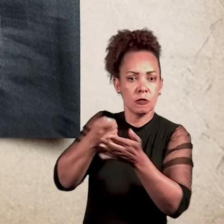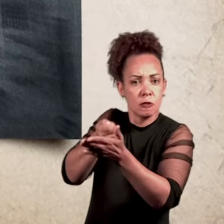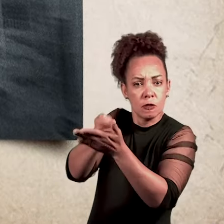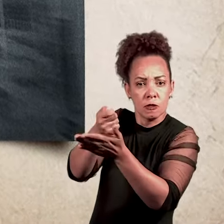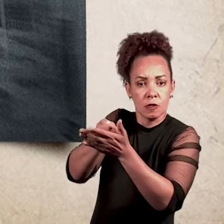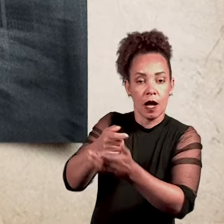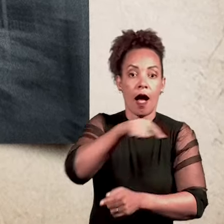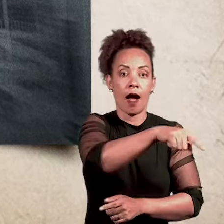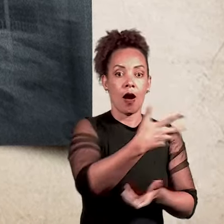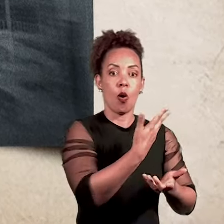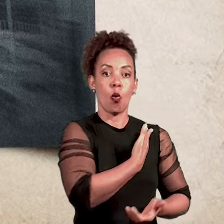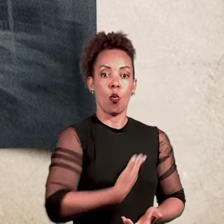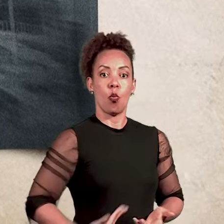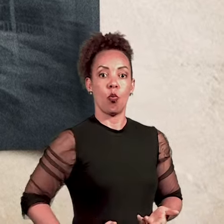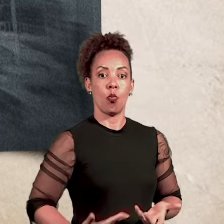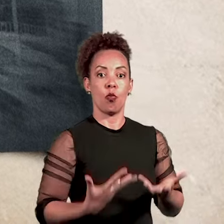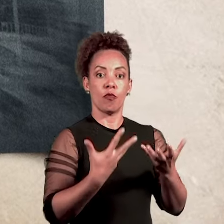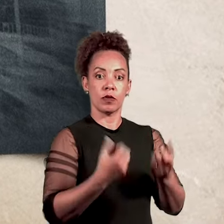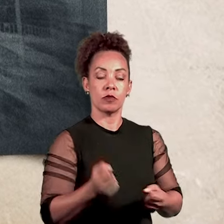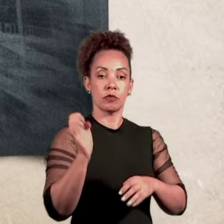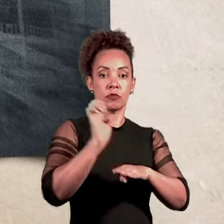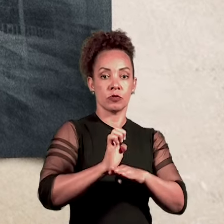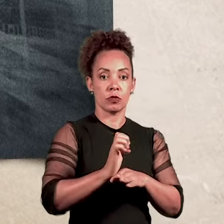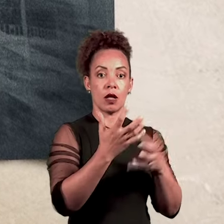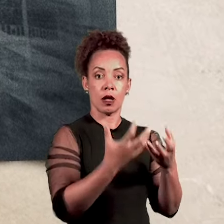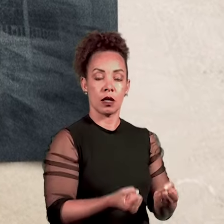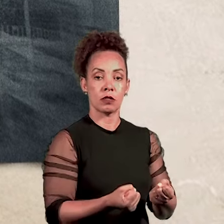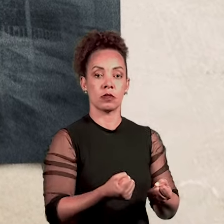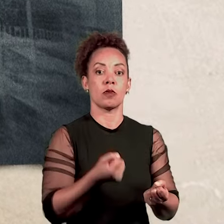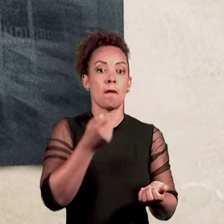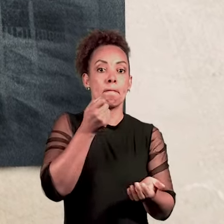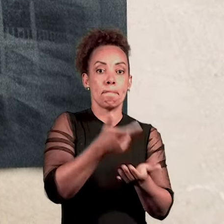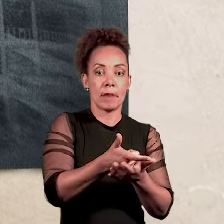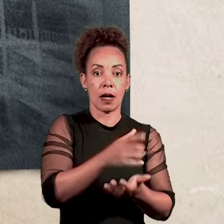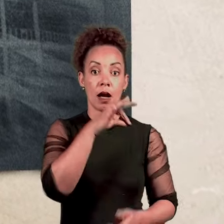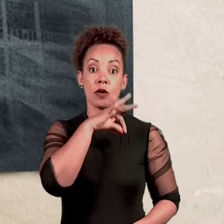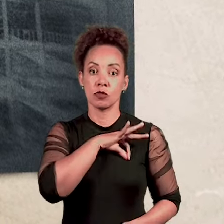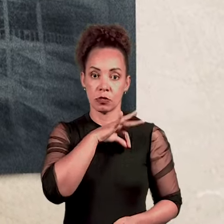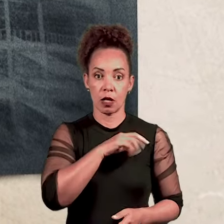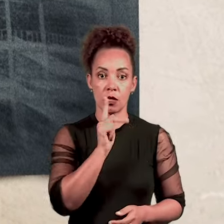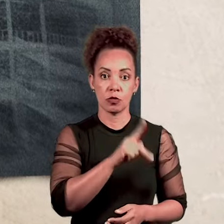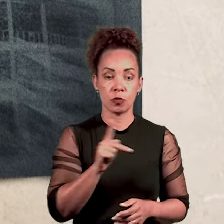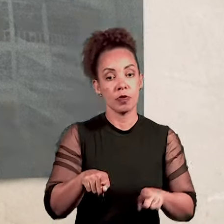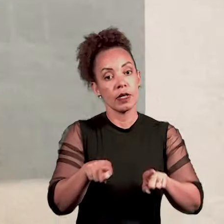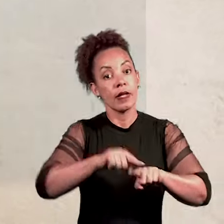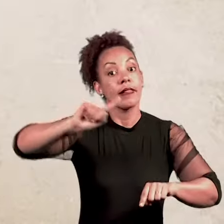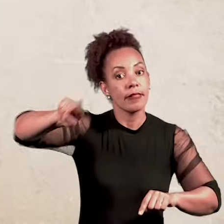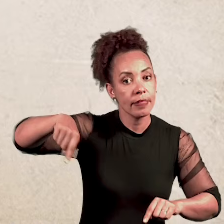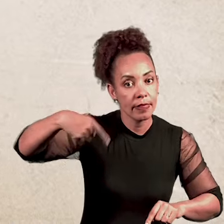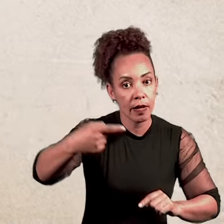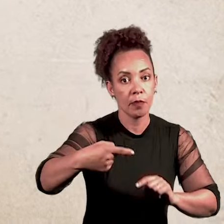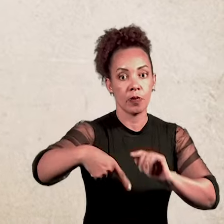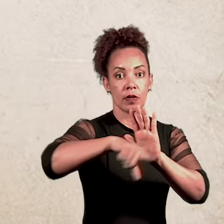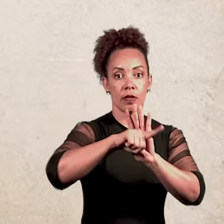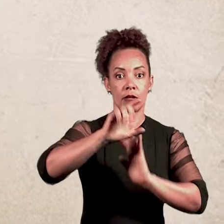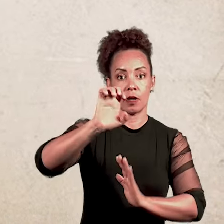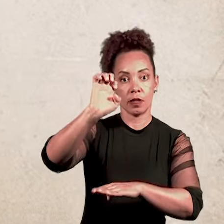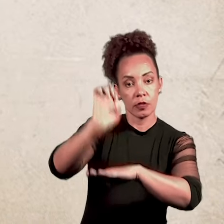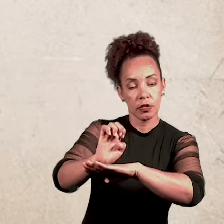encampar primeiro o salário dos professores e depois a estadualizar de vez. É que Antônio Carlos Magalhães